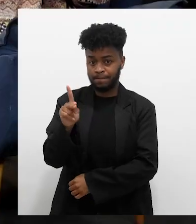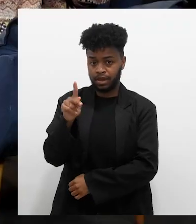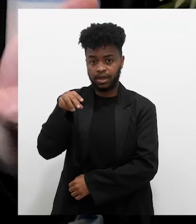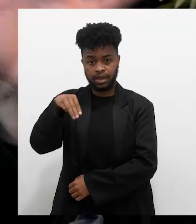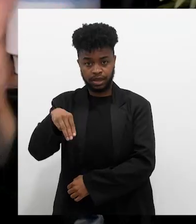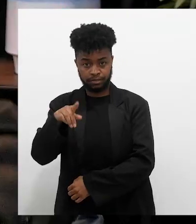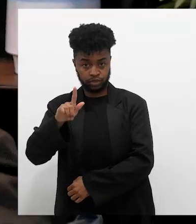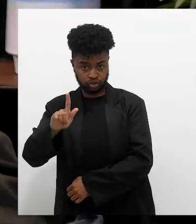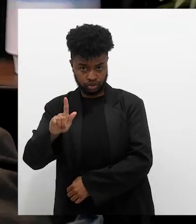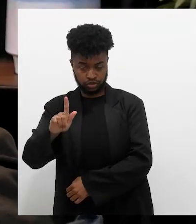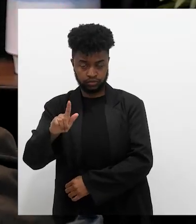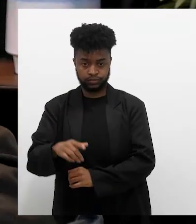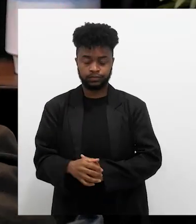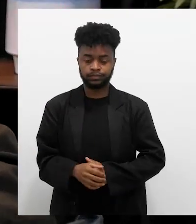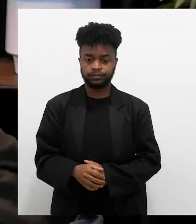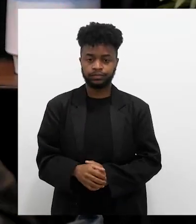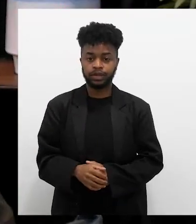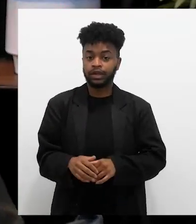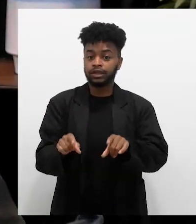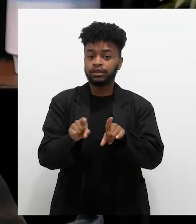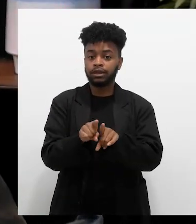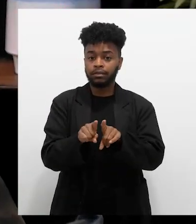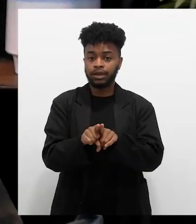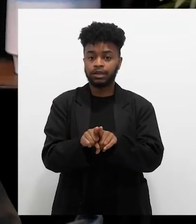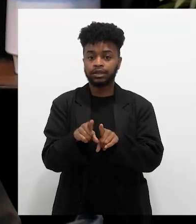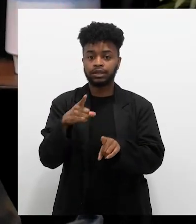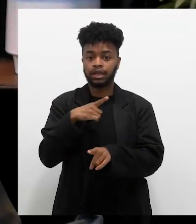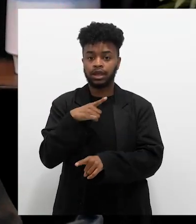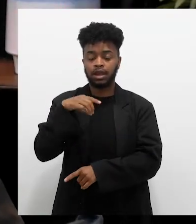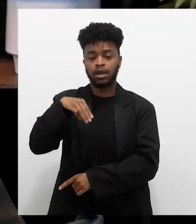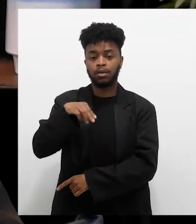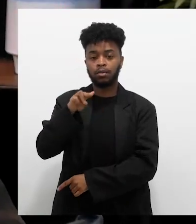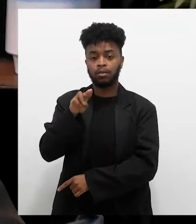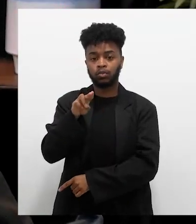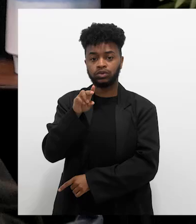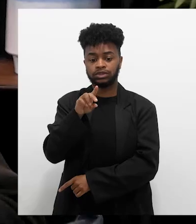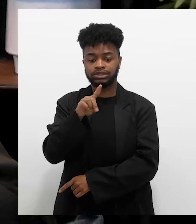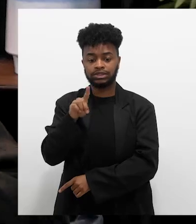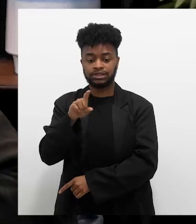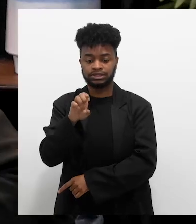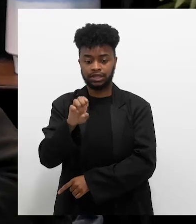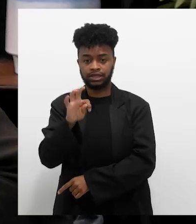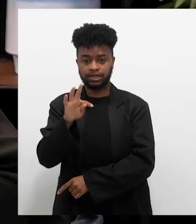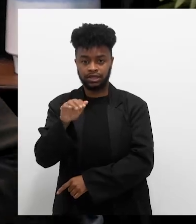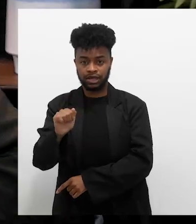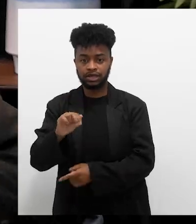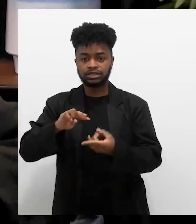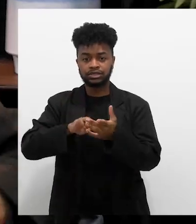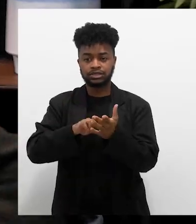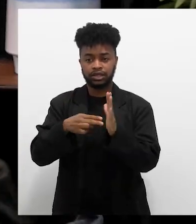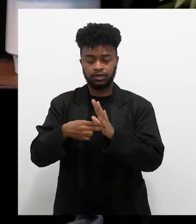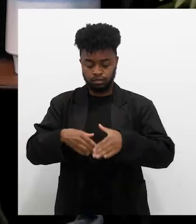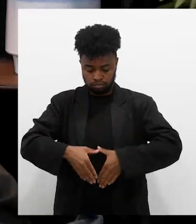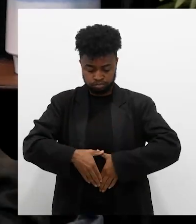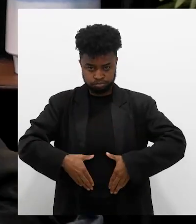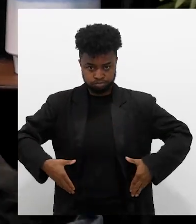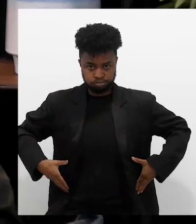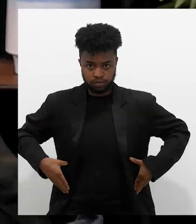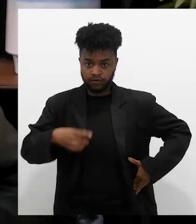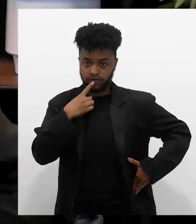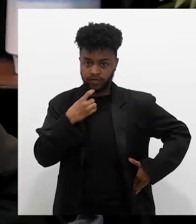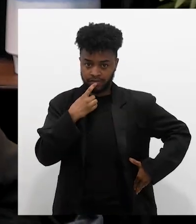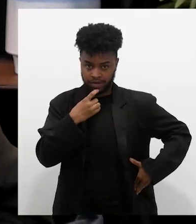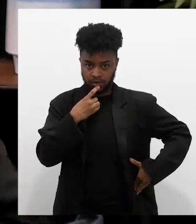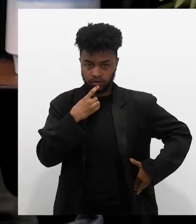P, M e G. Tem também a mursa ou mozzetta, que é aquela capinha vermelha que para aqui